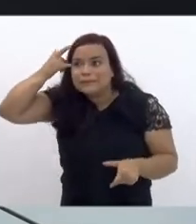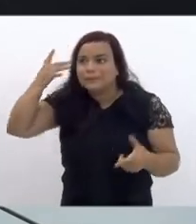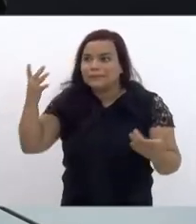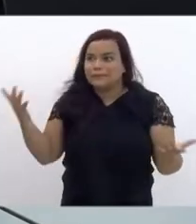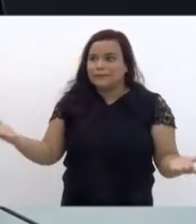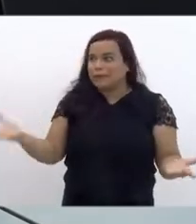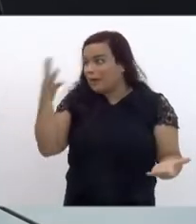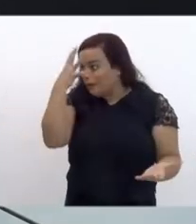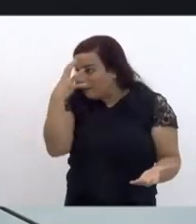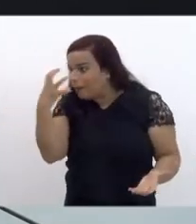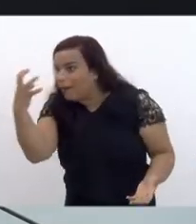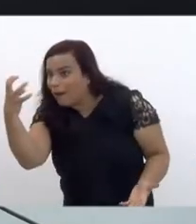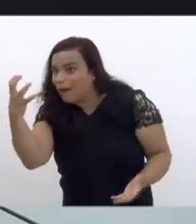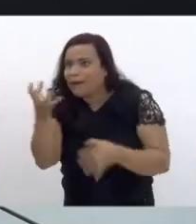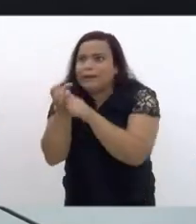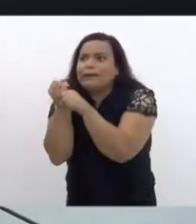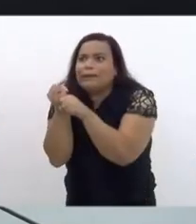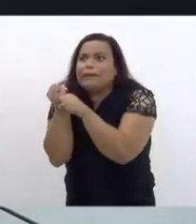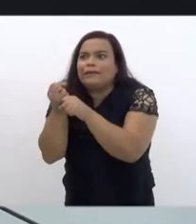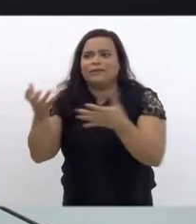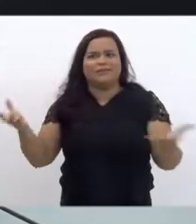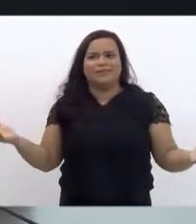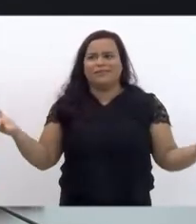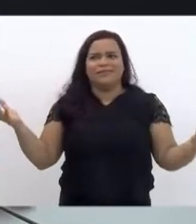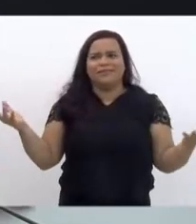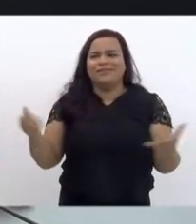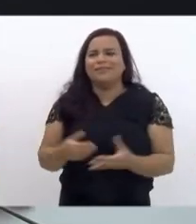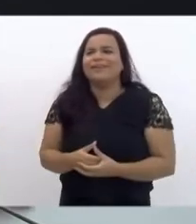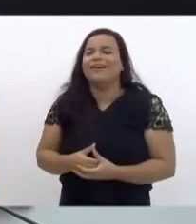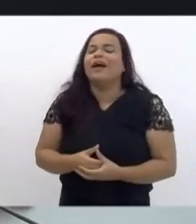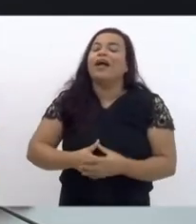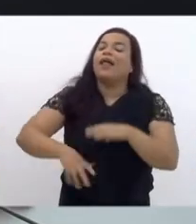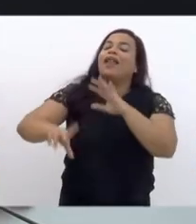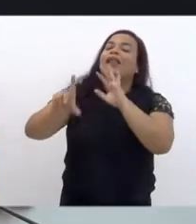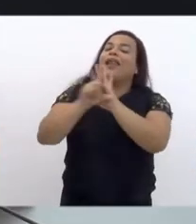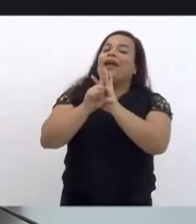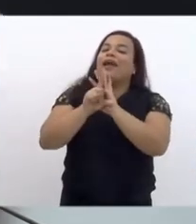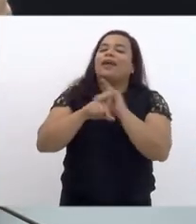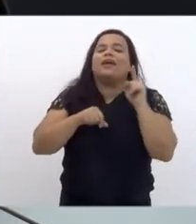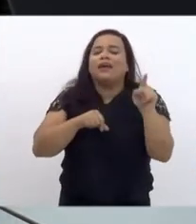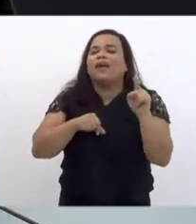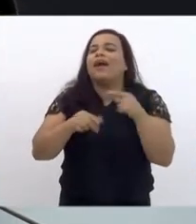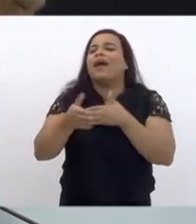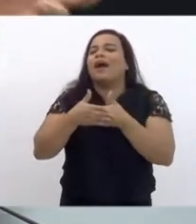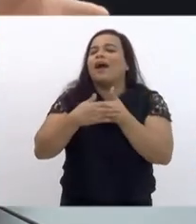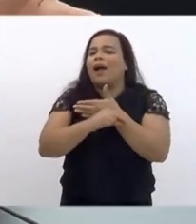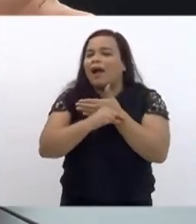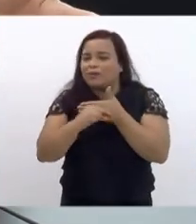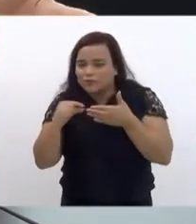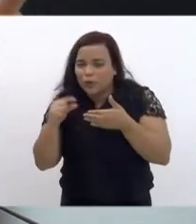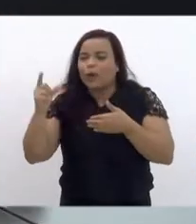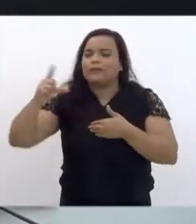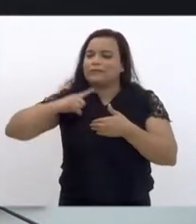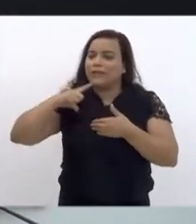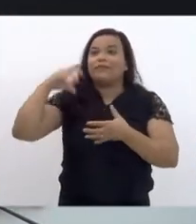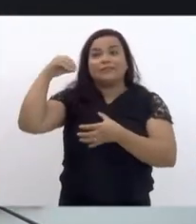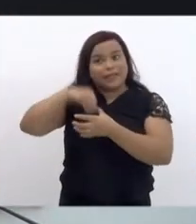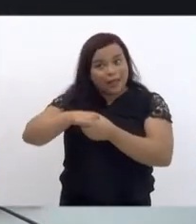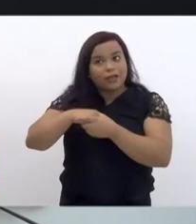muito apegado em mim, muito apegado. Que o senhor foi autor, teve inclusive na comissão de